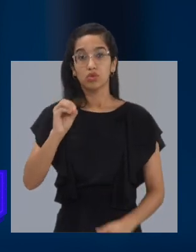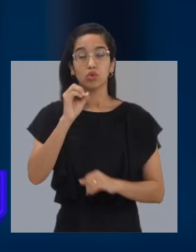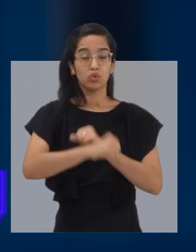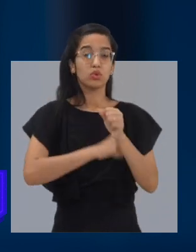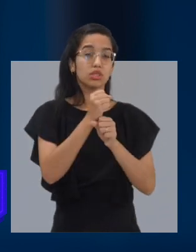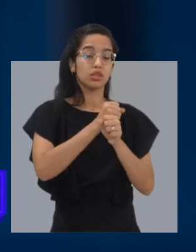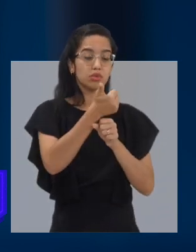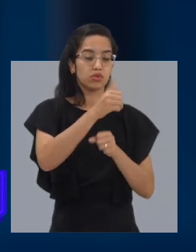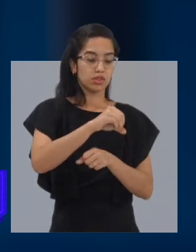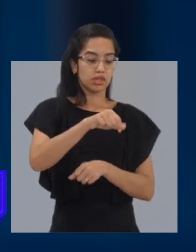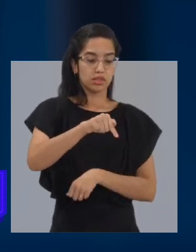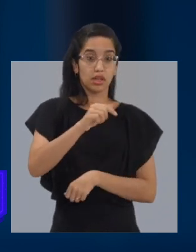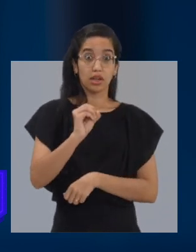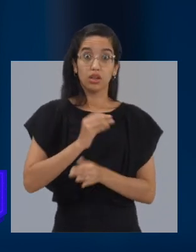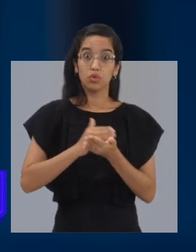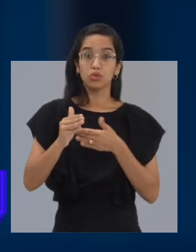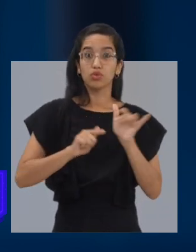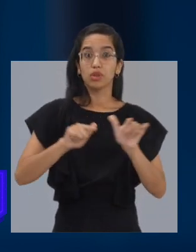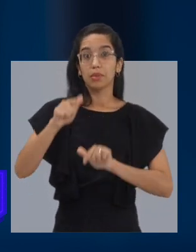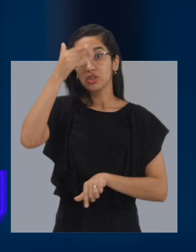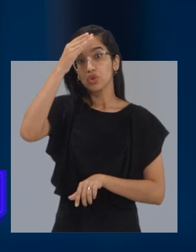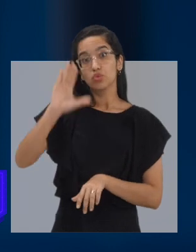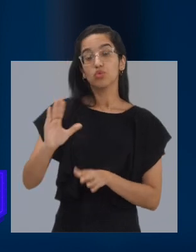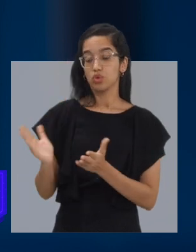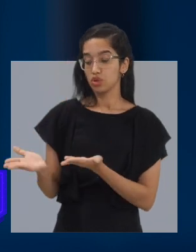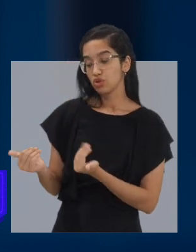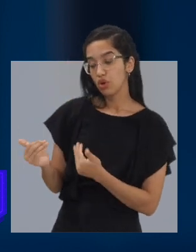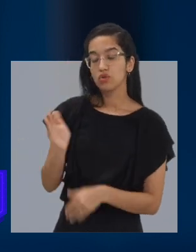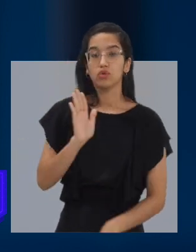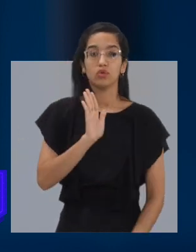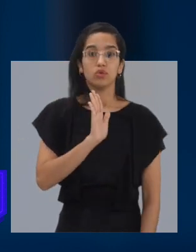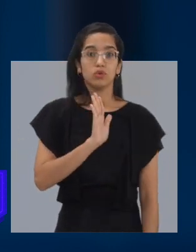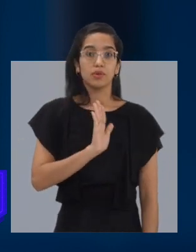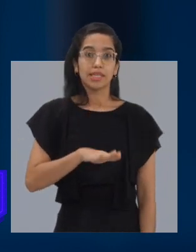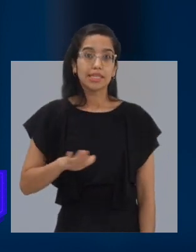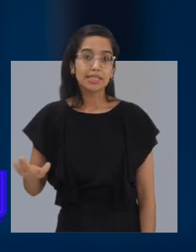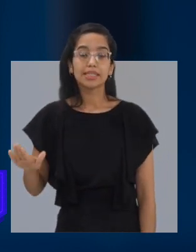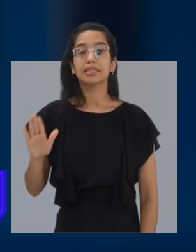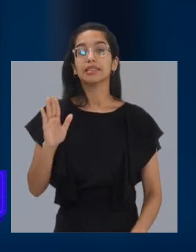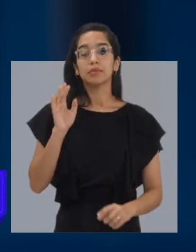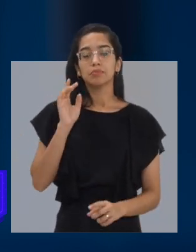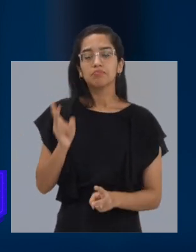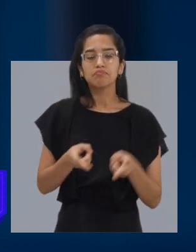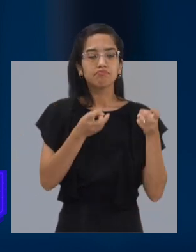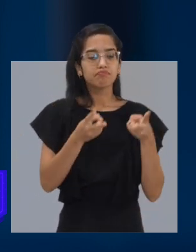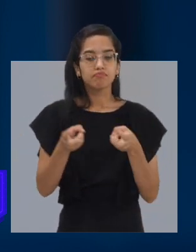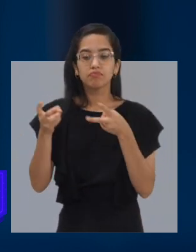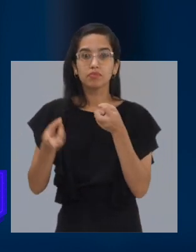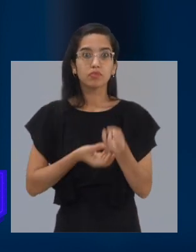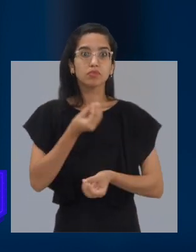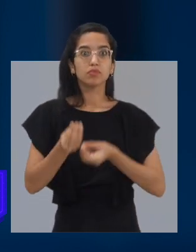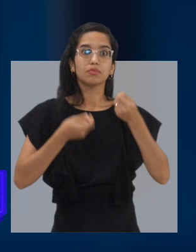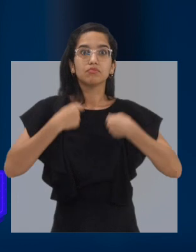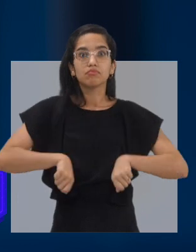cultural com crianças e jovens, porque ele sentiu, percebeu a necessidade, a carência de ter espaços